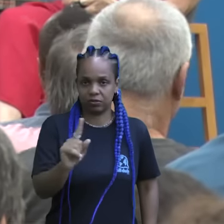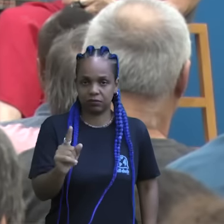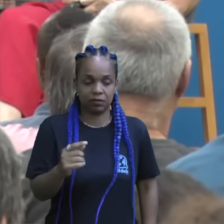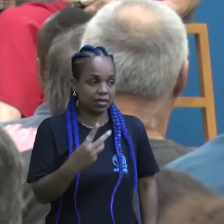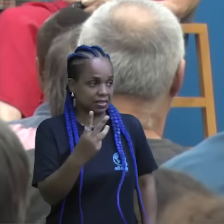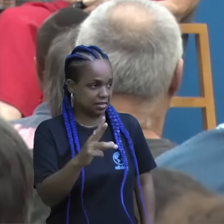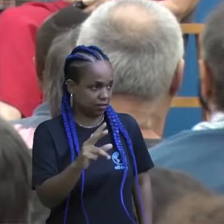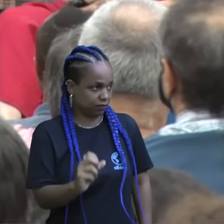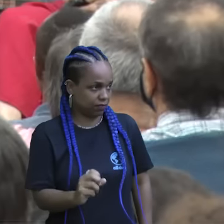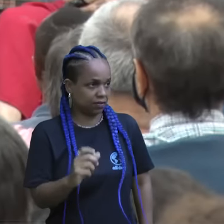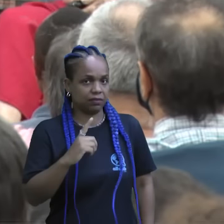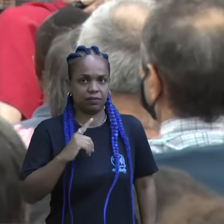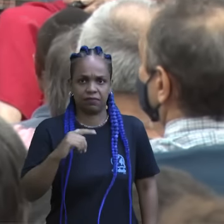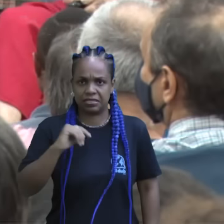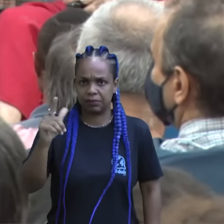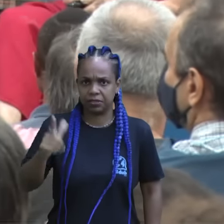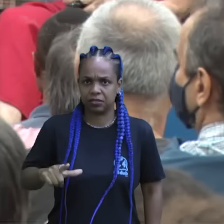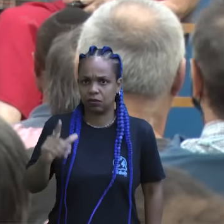Só isso.